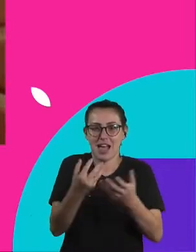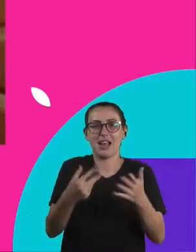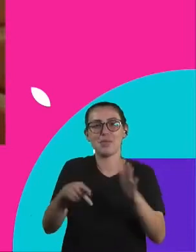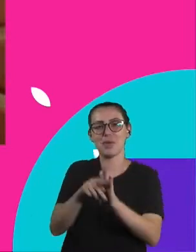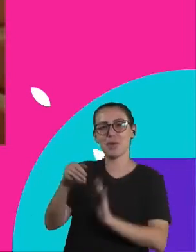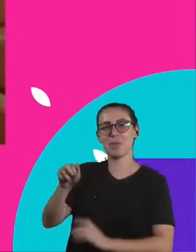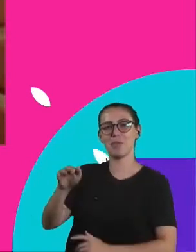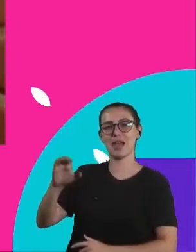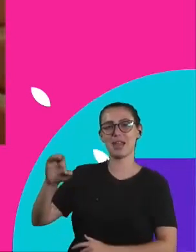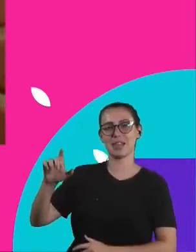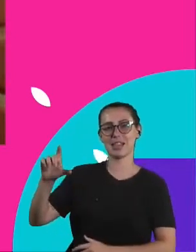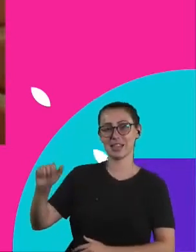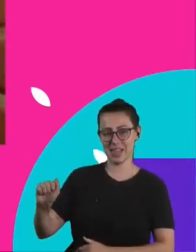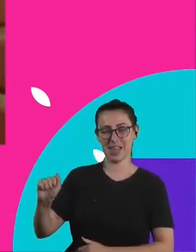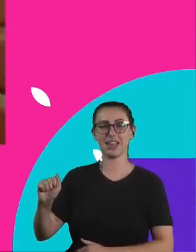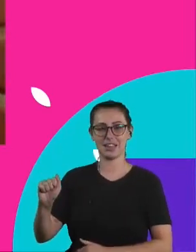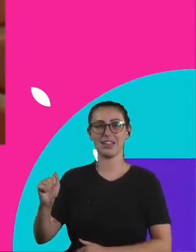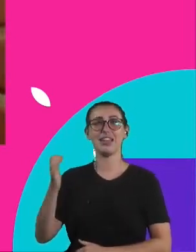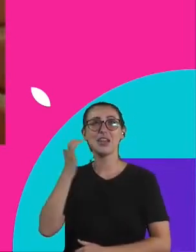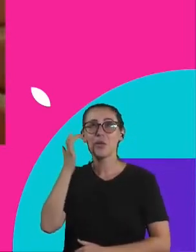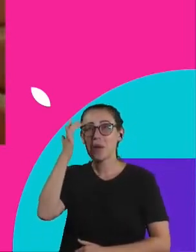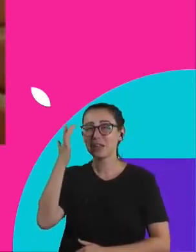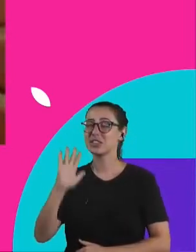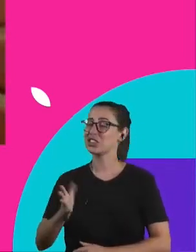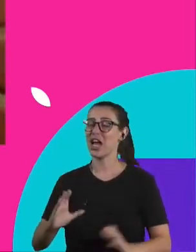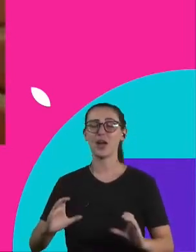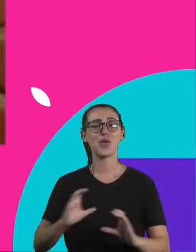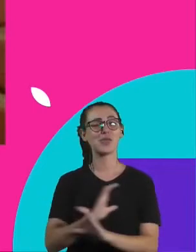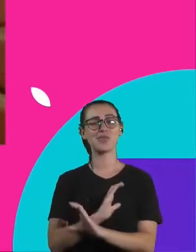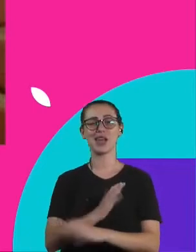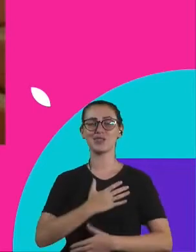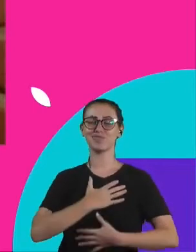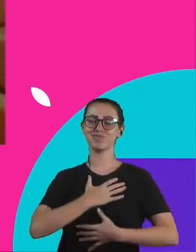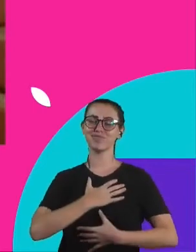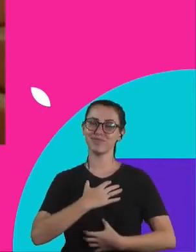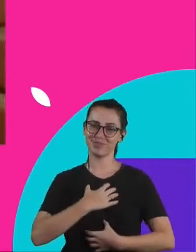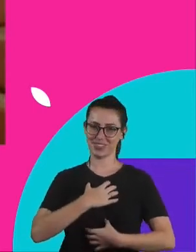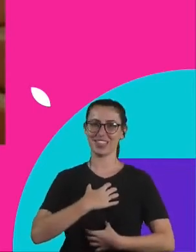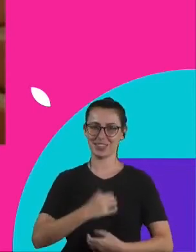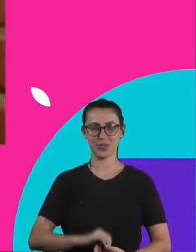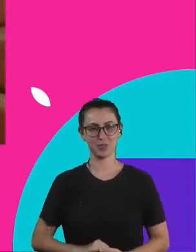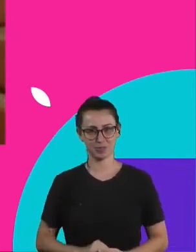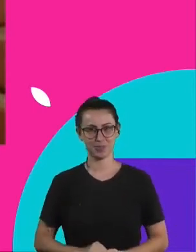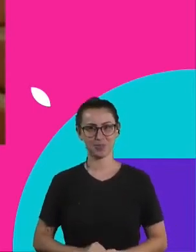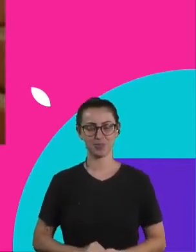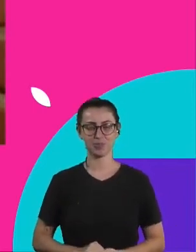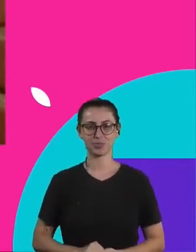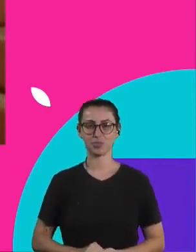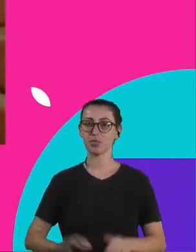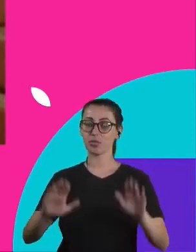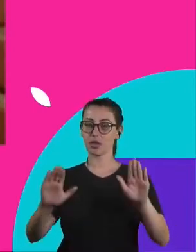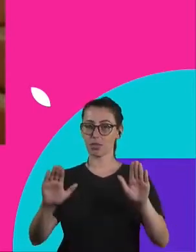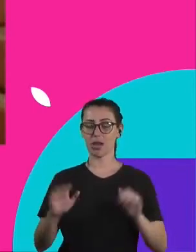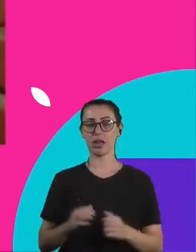meu tempo não tivesse mais nenhum, eu dizia, estou contemplado. Mas o fato é que eu